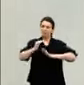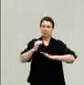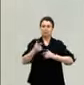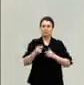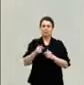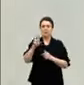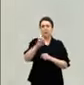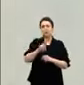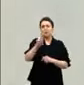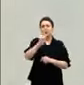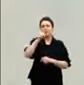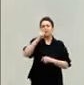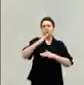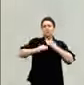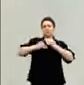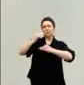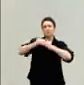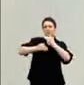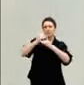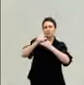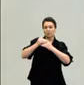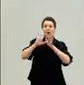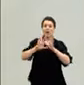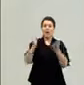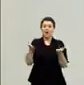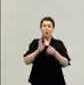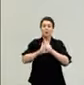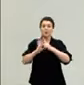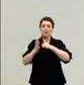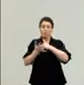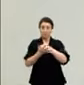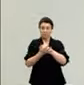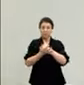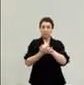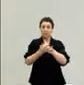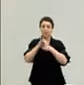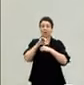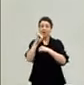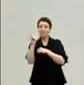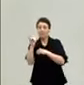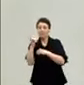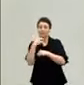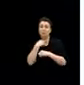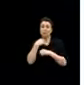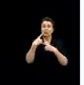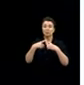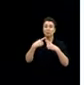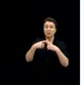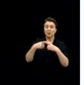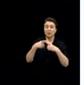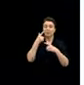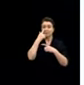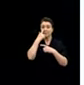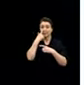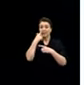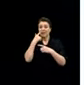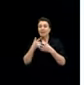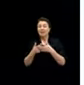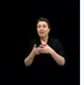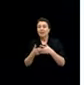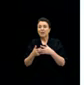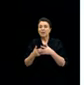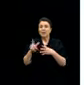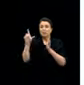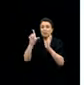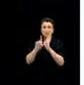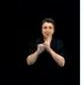nesse processo aí da pandemia, né? Essa prática é recomendada porque vai reduzir as visitas aos locais de vacinação,